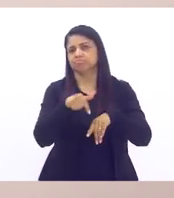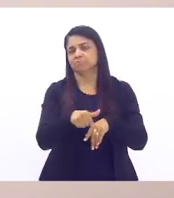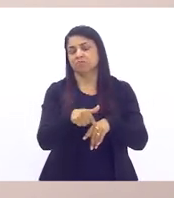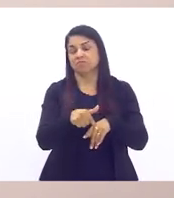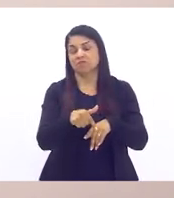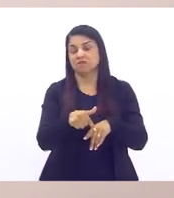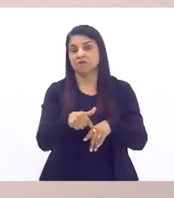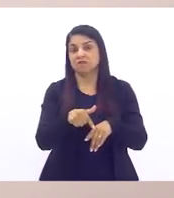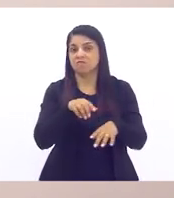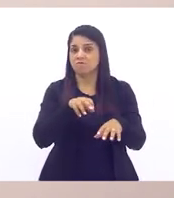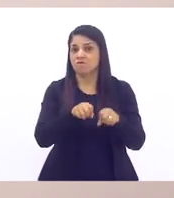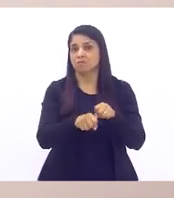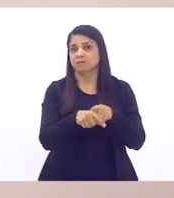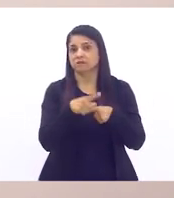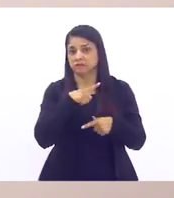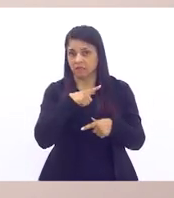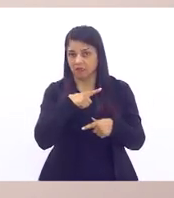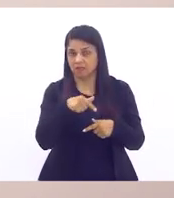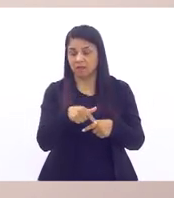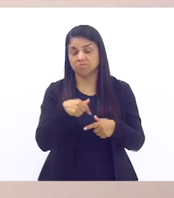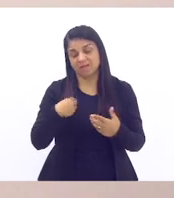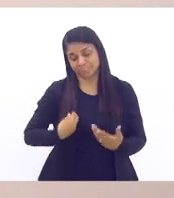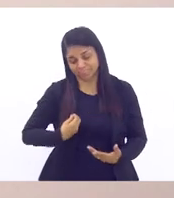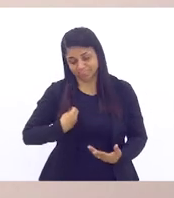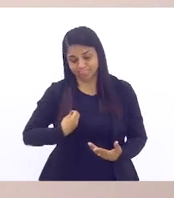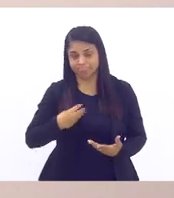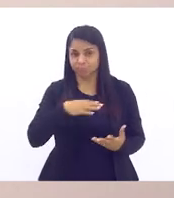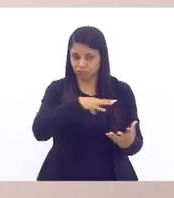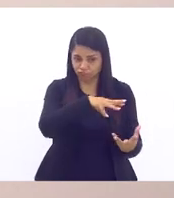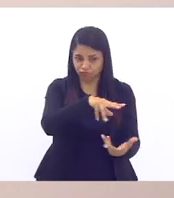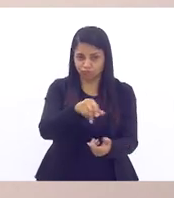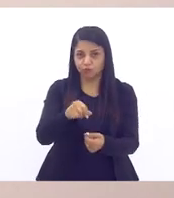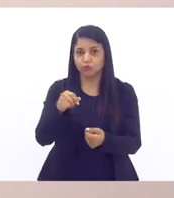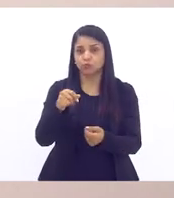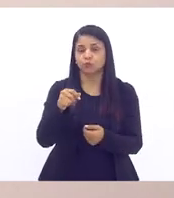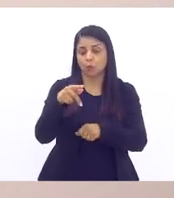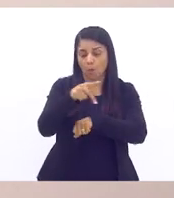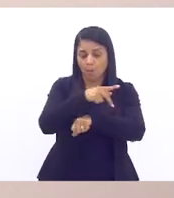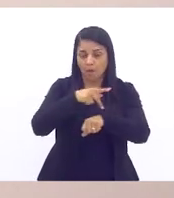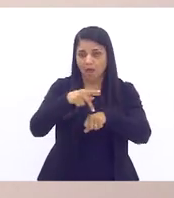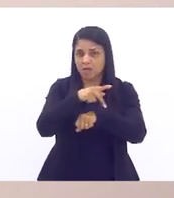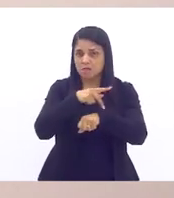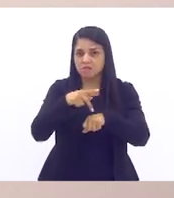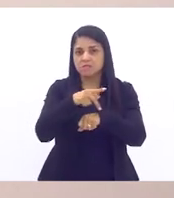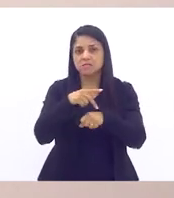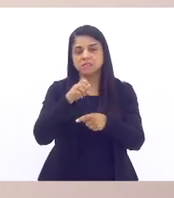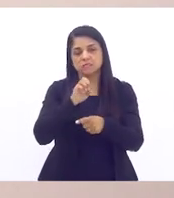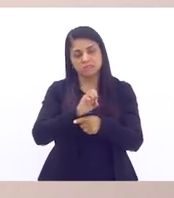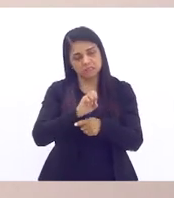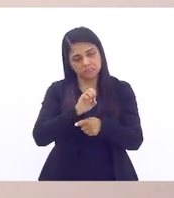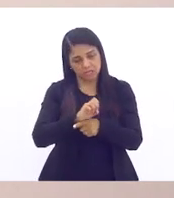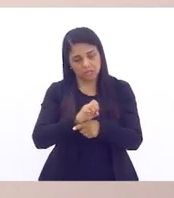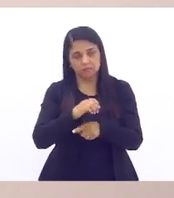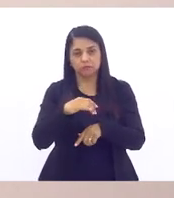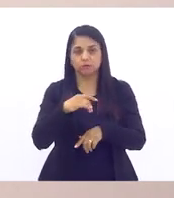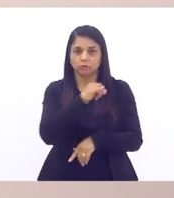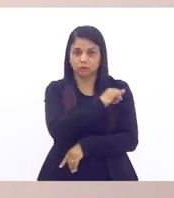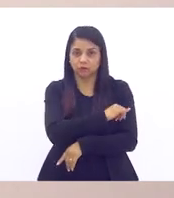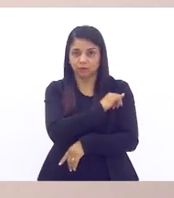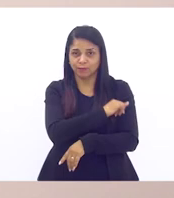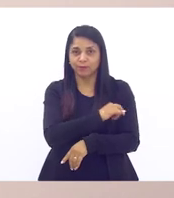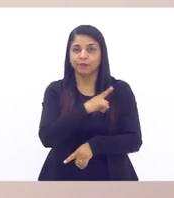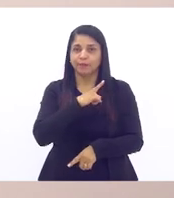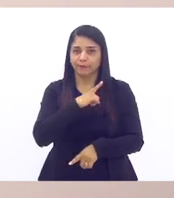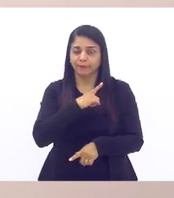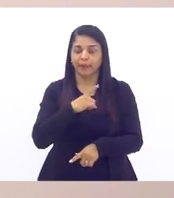infelizmente existe nós vivemos em um mundo em um país em um estado que munido e regido por pessoas que